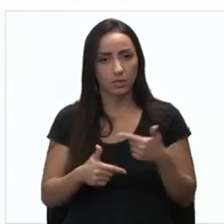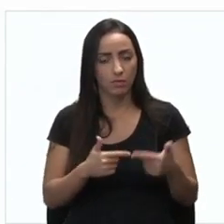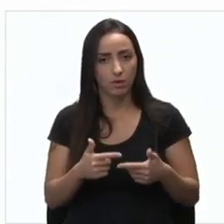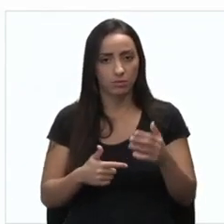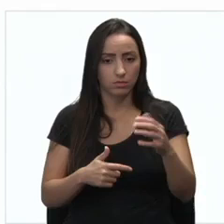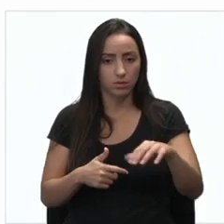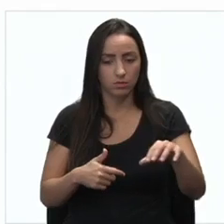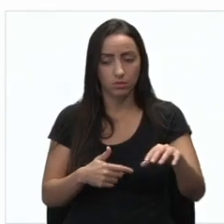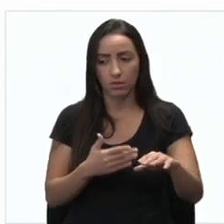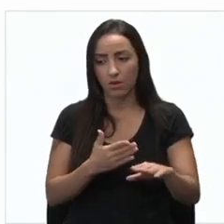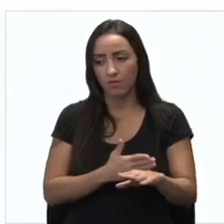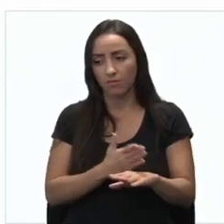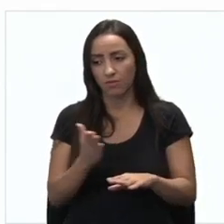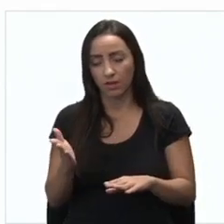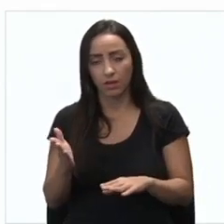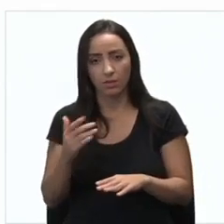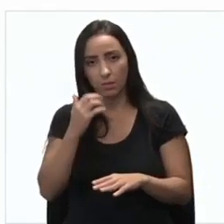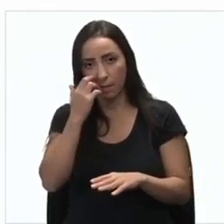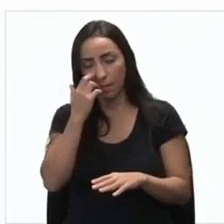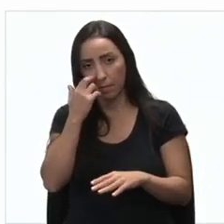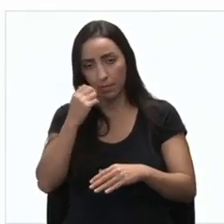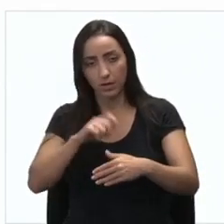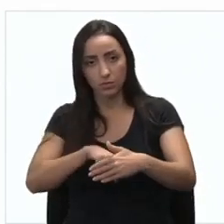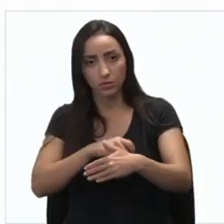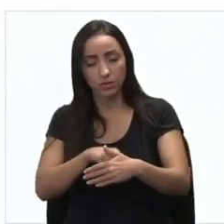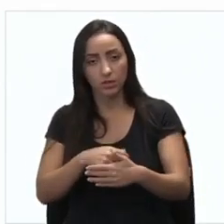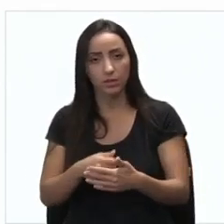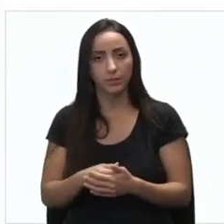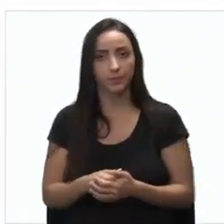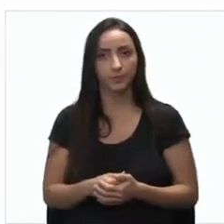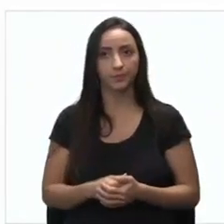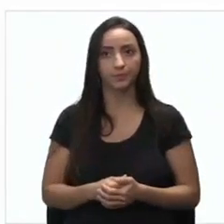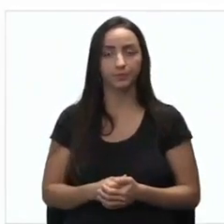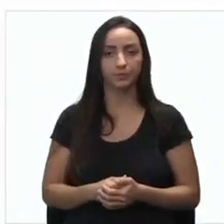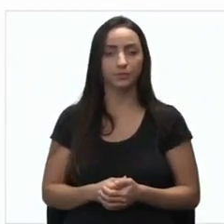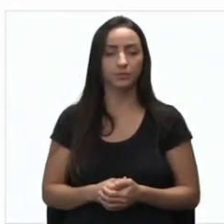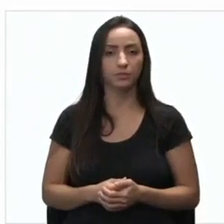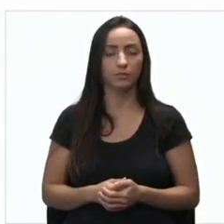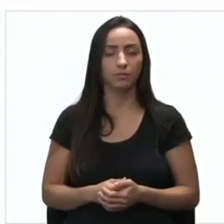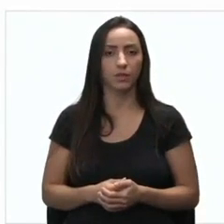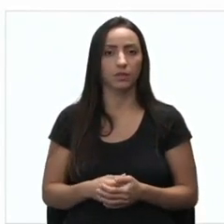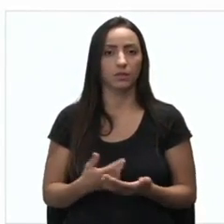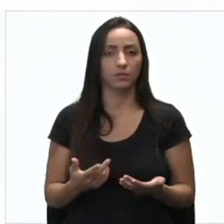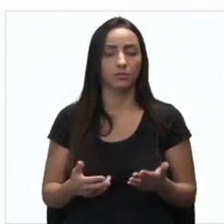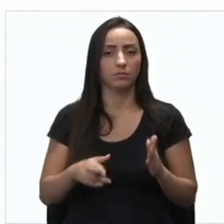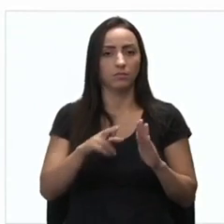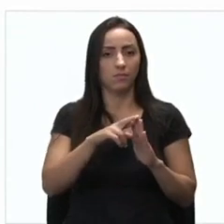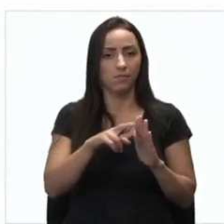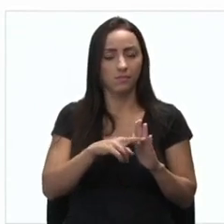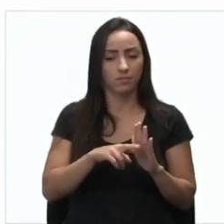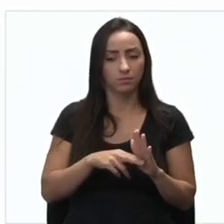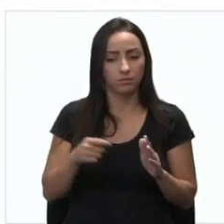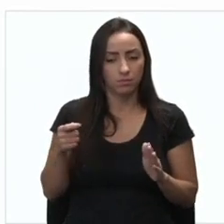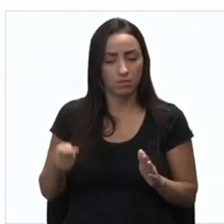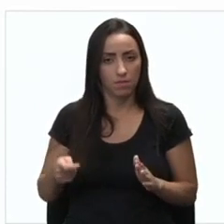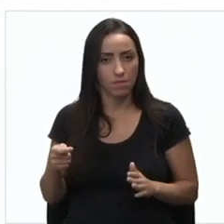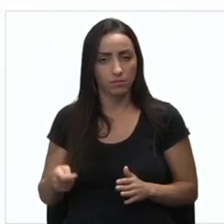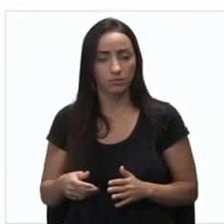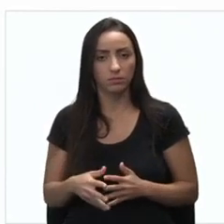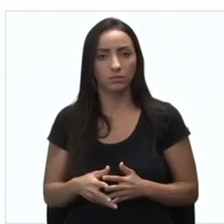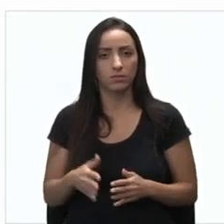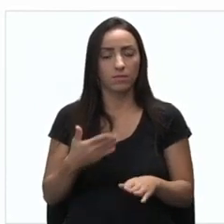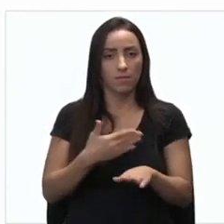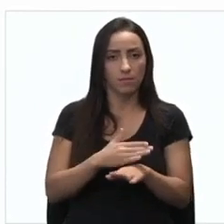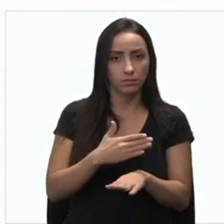acidentes, então, seja cada vez menor. Então, com regras mais rígidas,